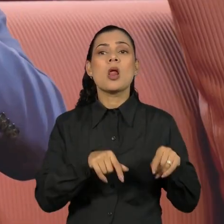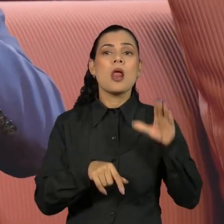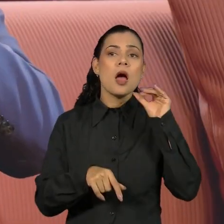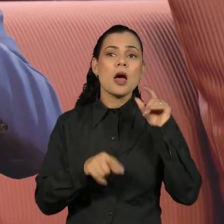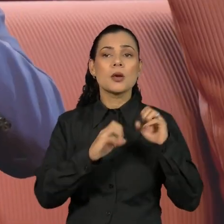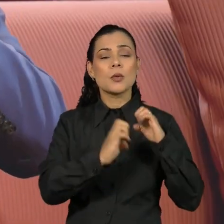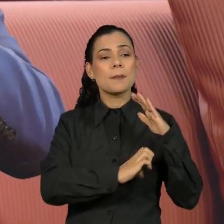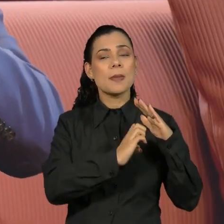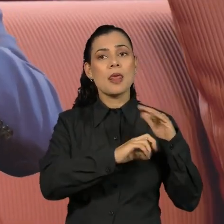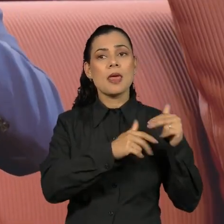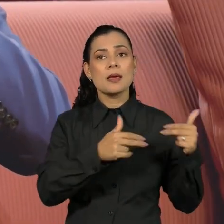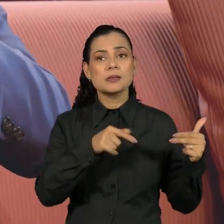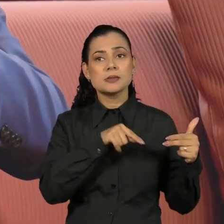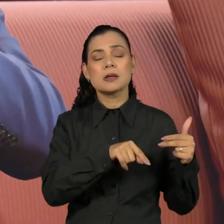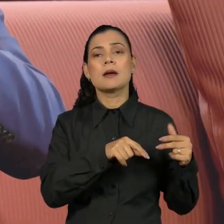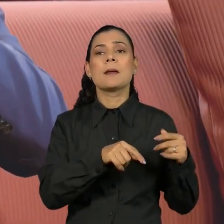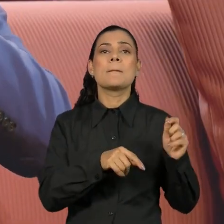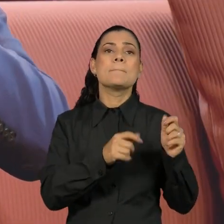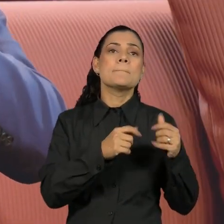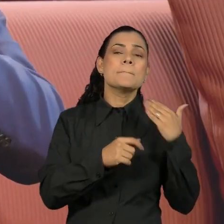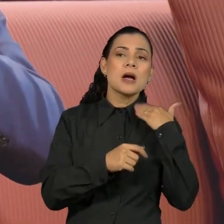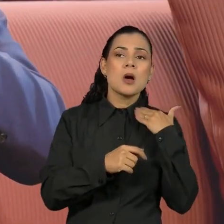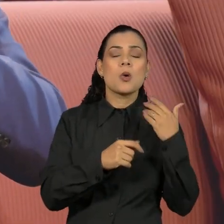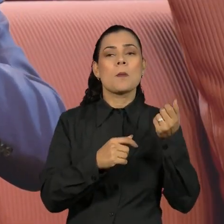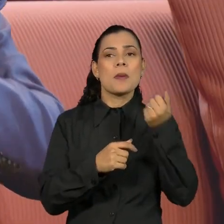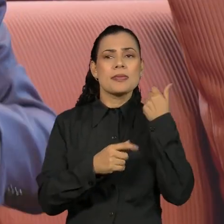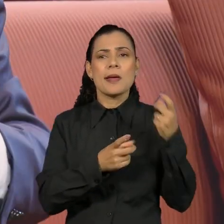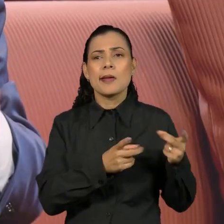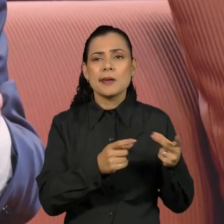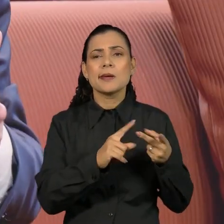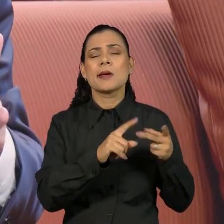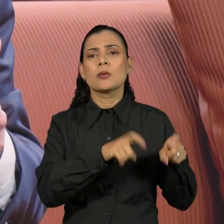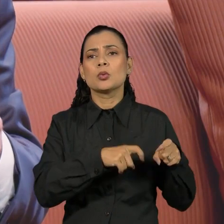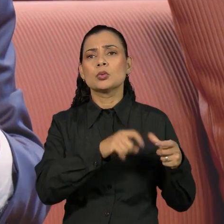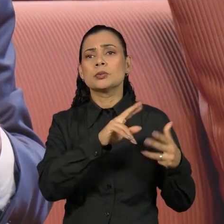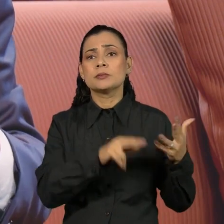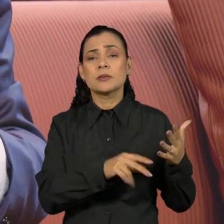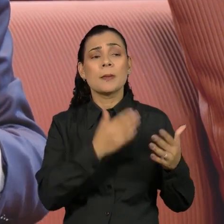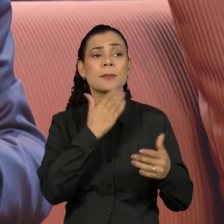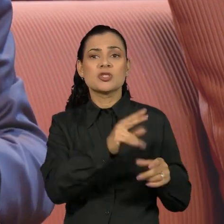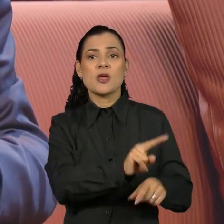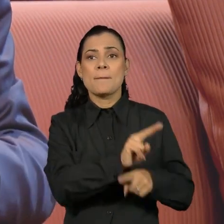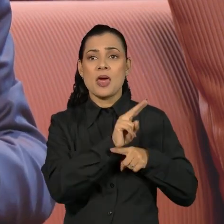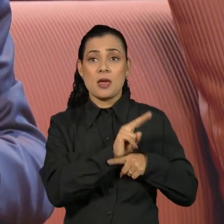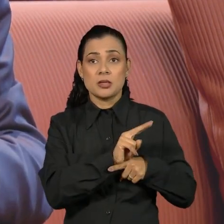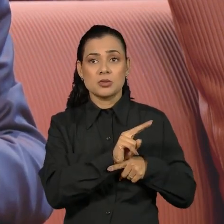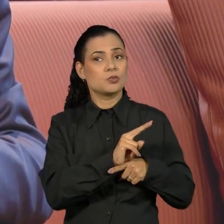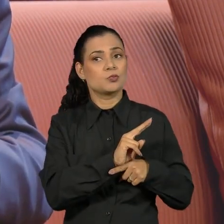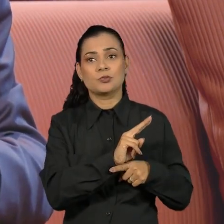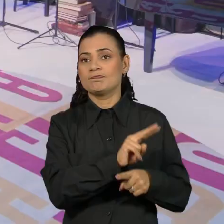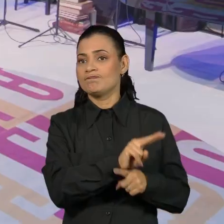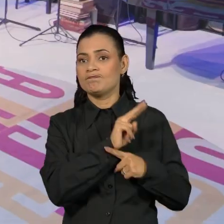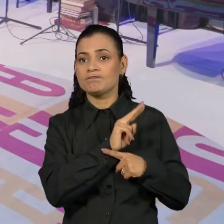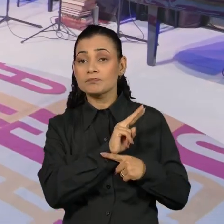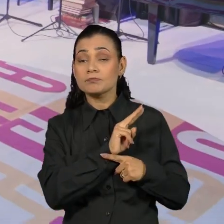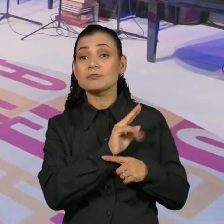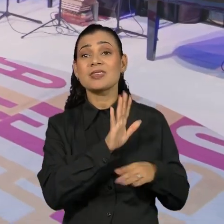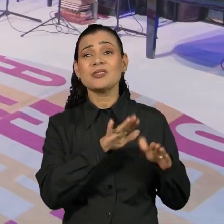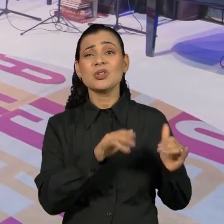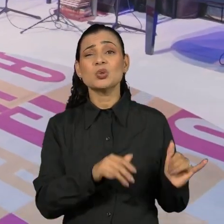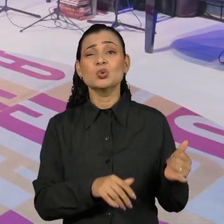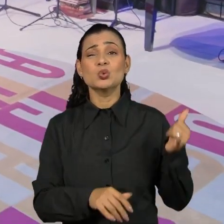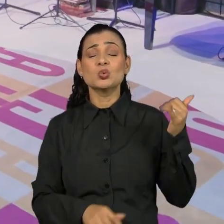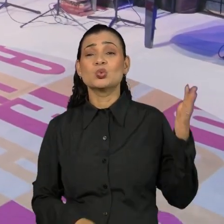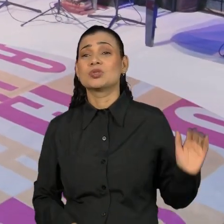empresa, banco, padaria, indústria, agricultura, ia no banco. Quando tinha acesso ao empréstimo, os